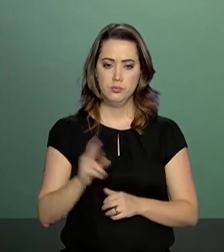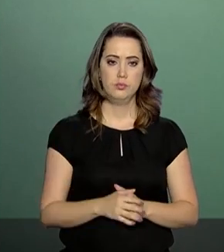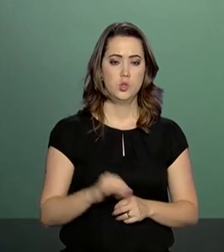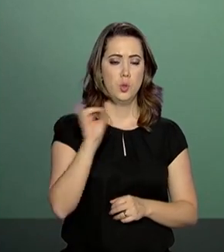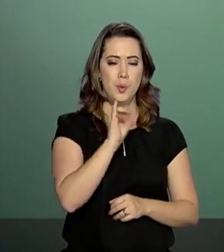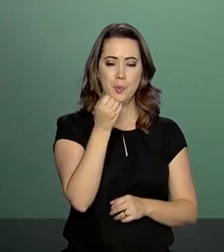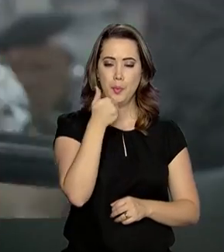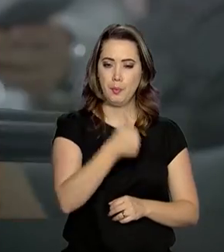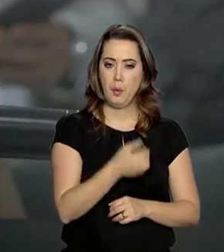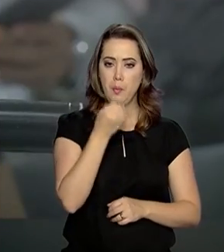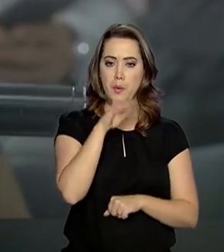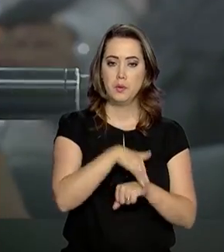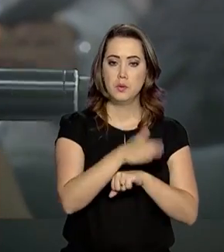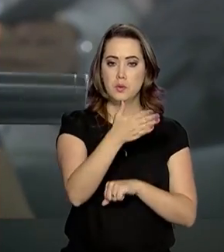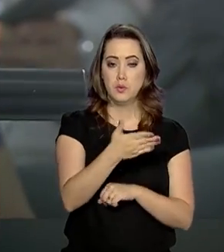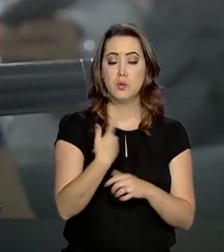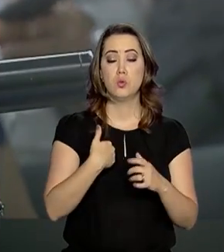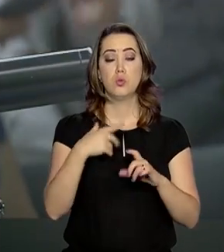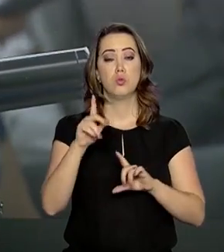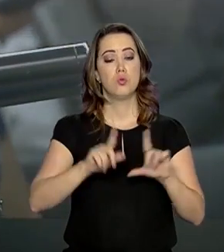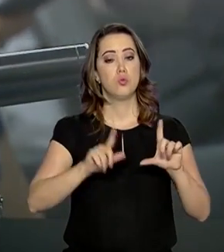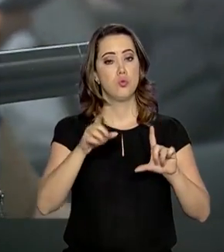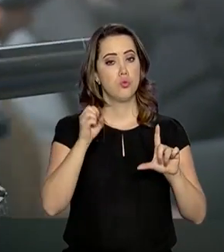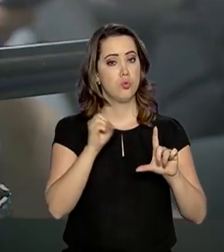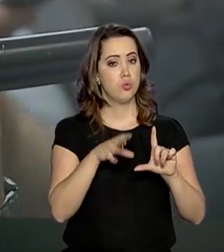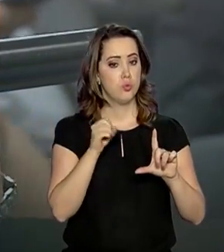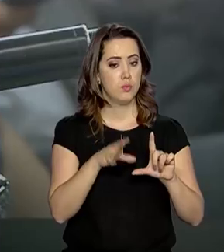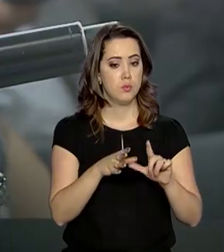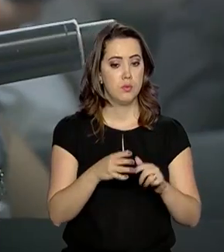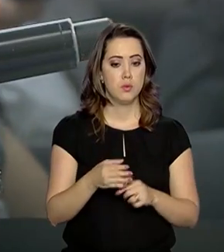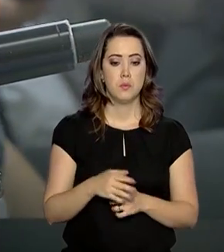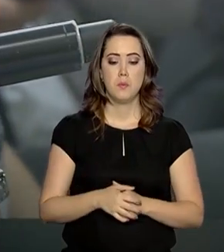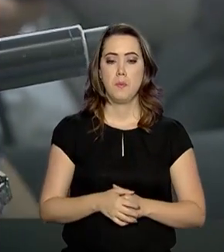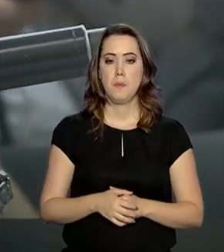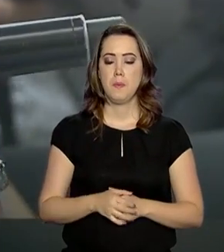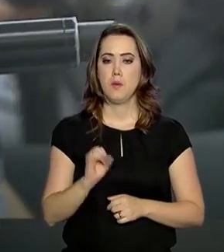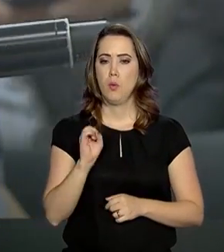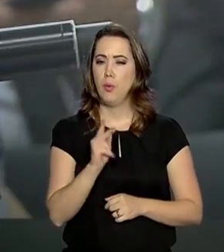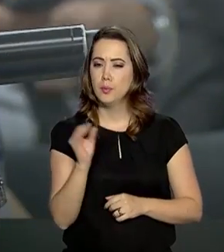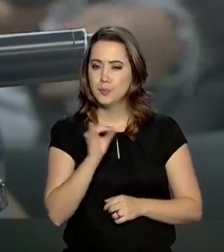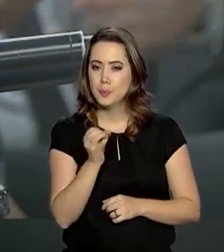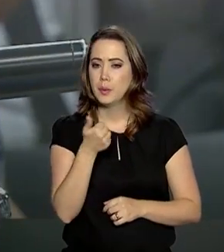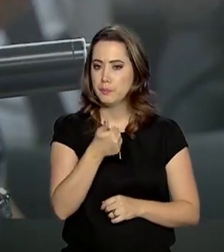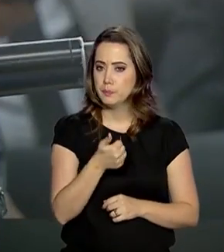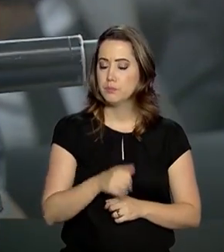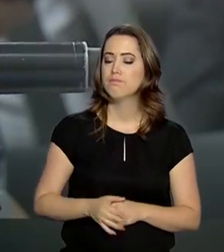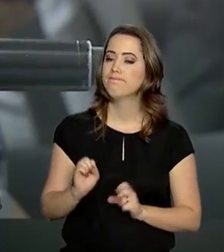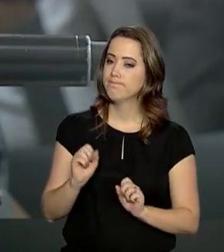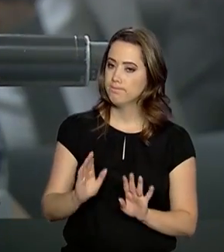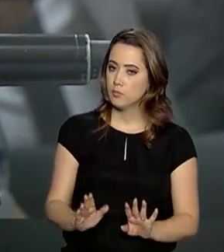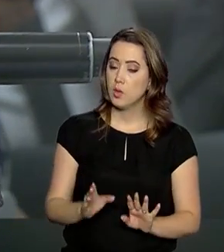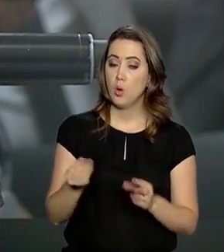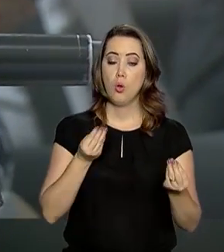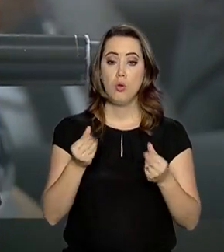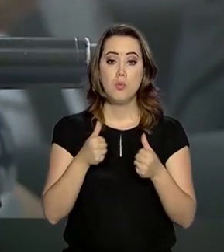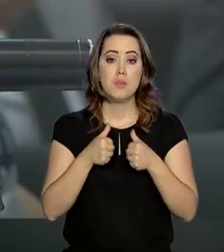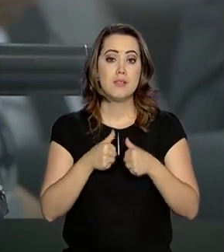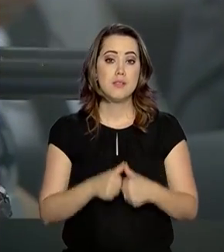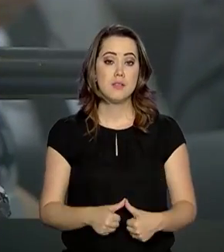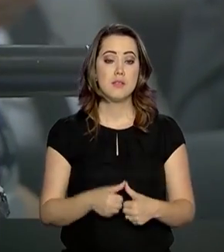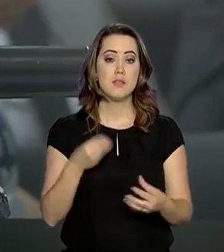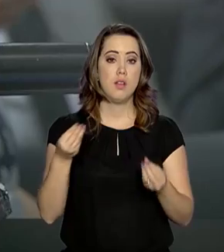porta-voz Carla Gamba do Jornal Globo vai eh o como fica essa questão do deslocamento